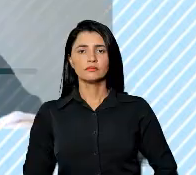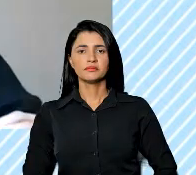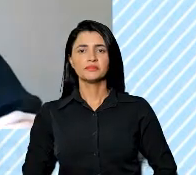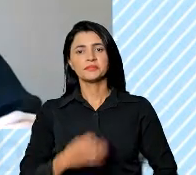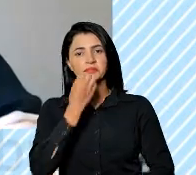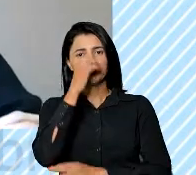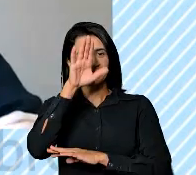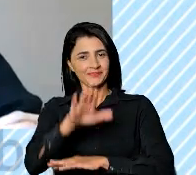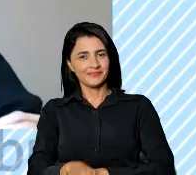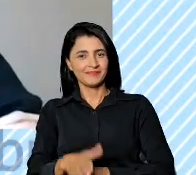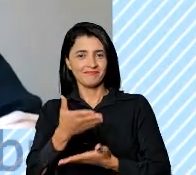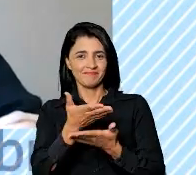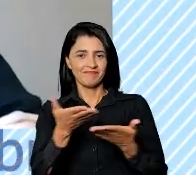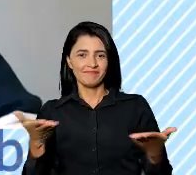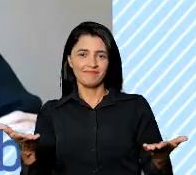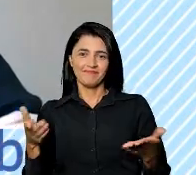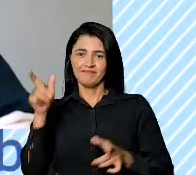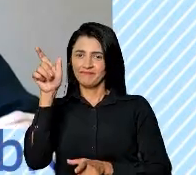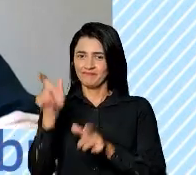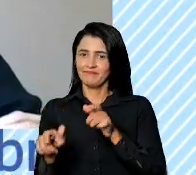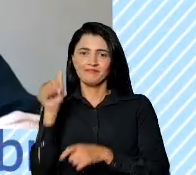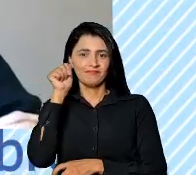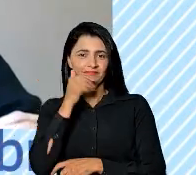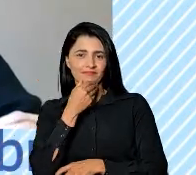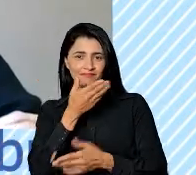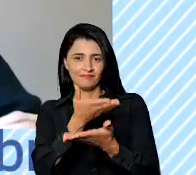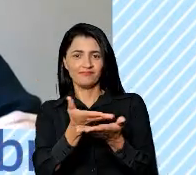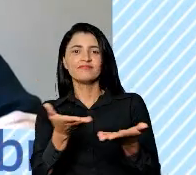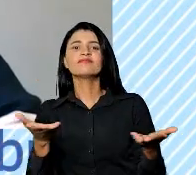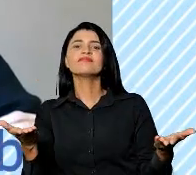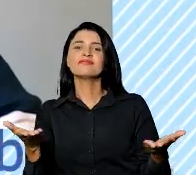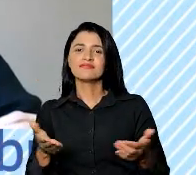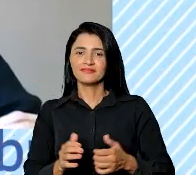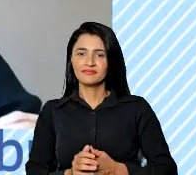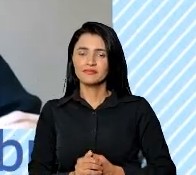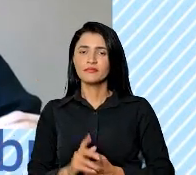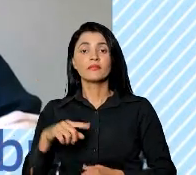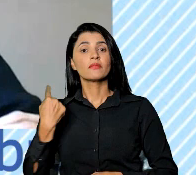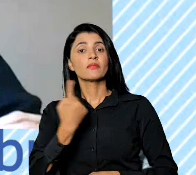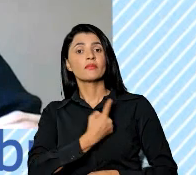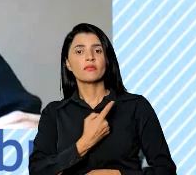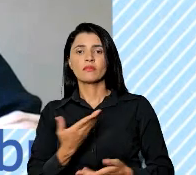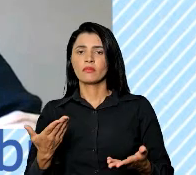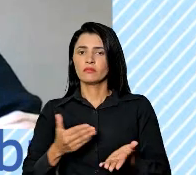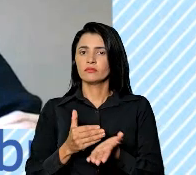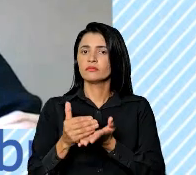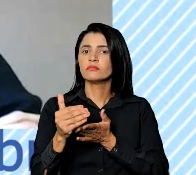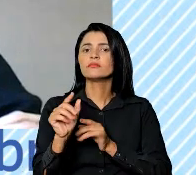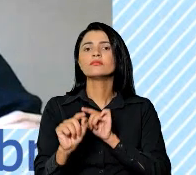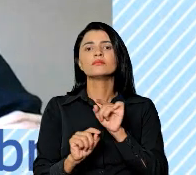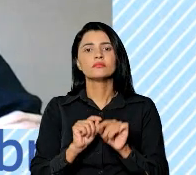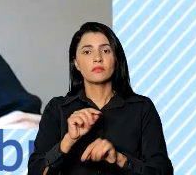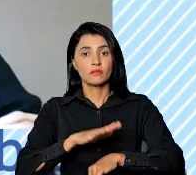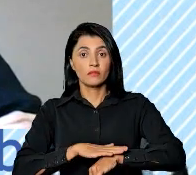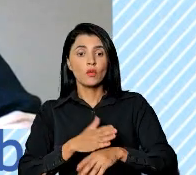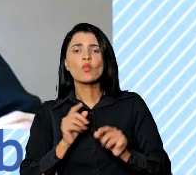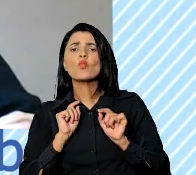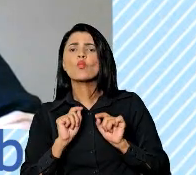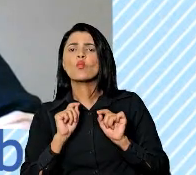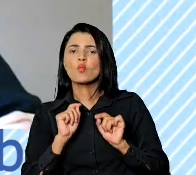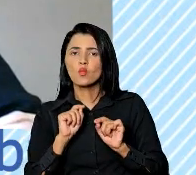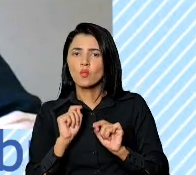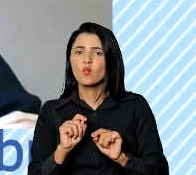Boa tarde a todas e todos e todes. Nós estamos dando início, neste momento,